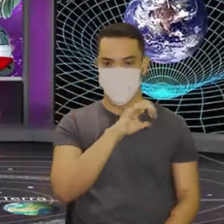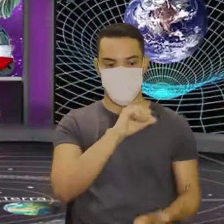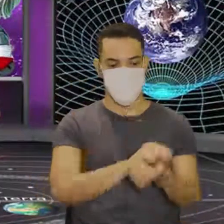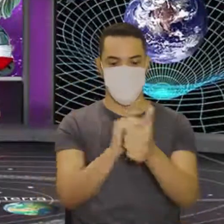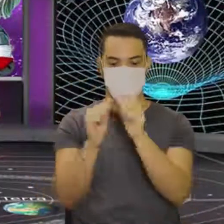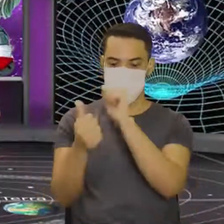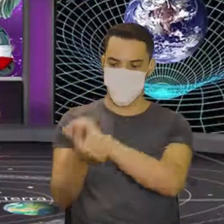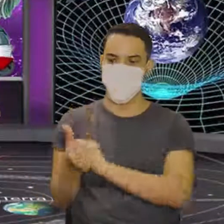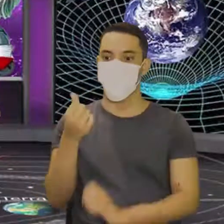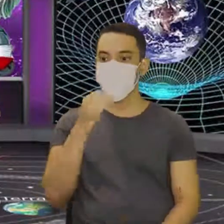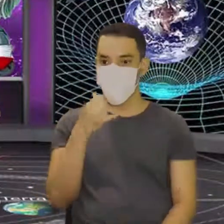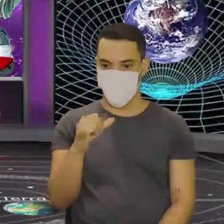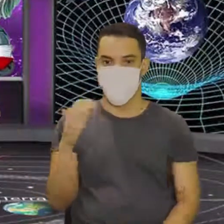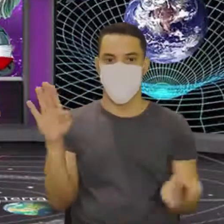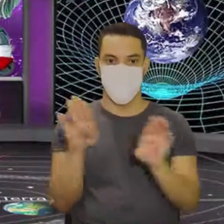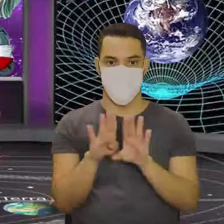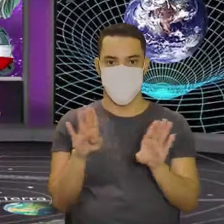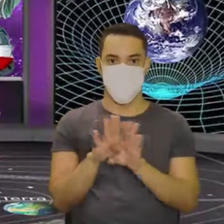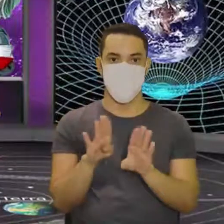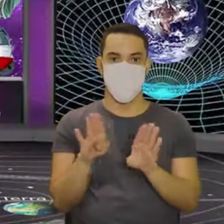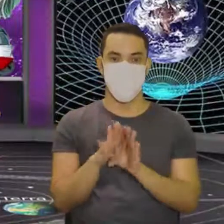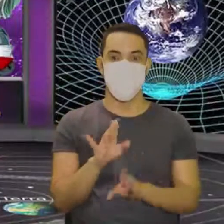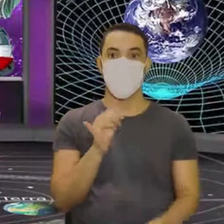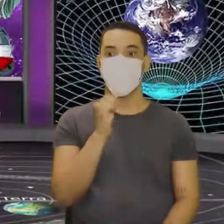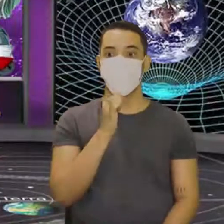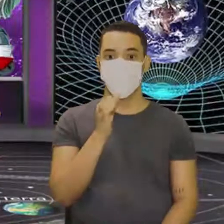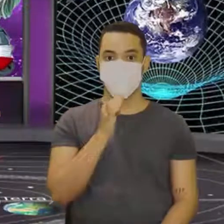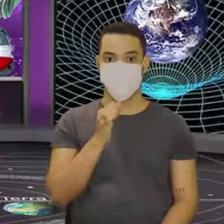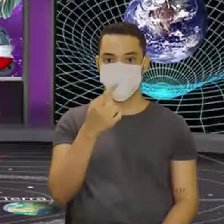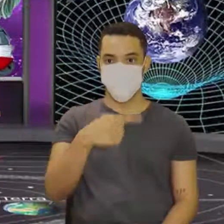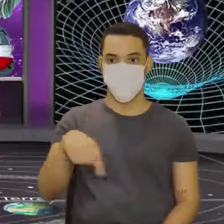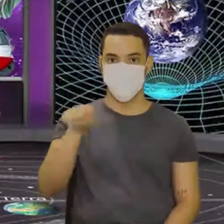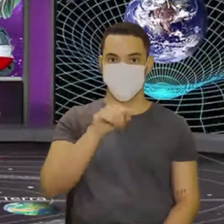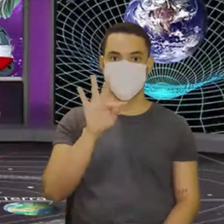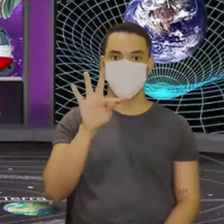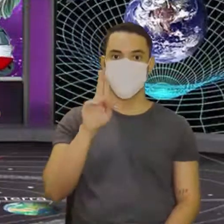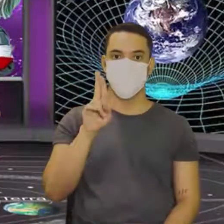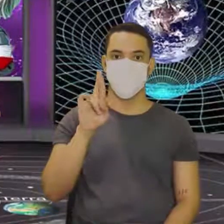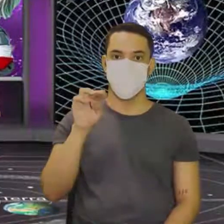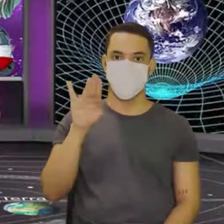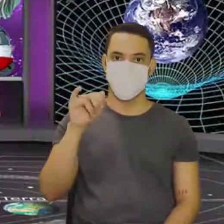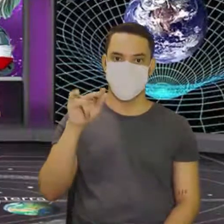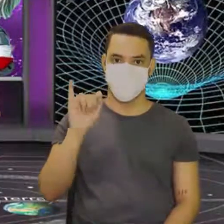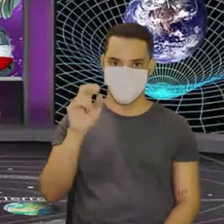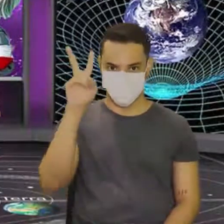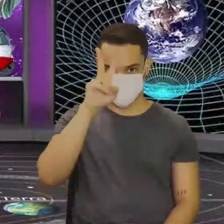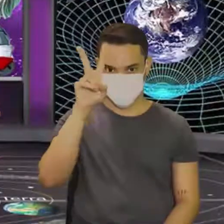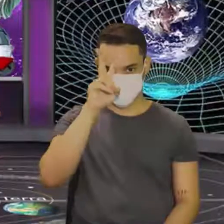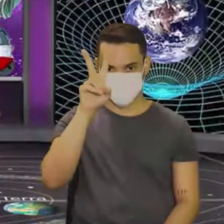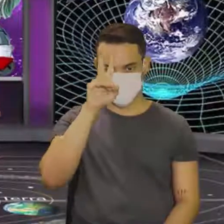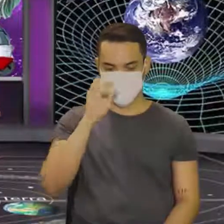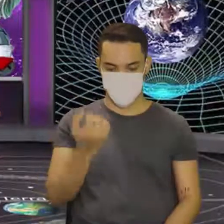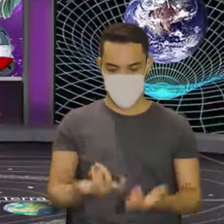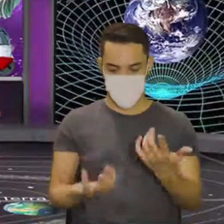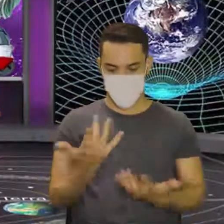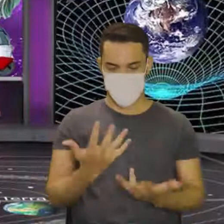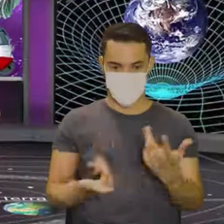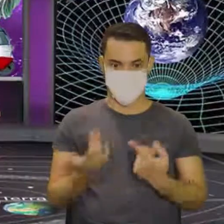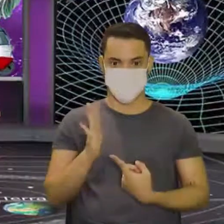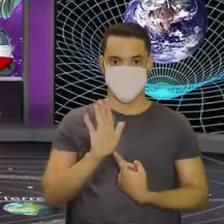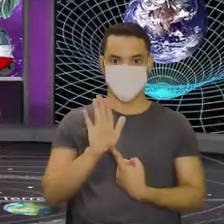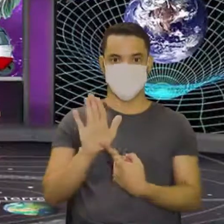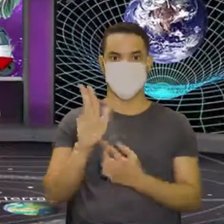energia elétrica. Aí nós vimos lá, por exemplo, aquelas turbinas a vapor, né, pessoal? Nós temos lá a caldeira, eu mostrei o desenho